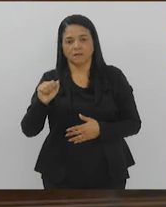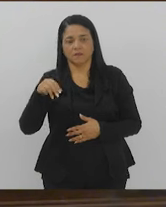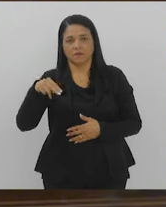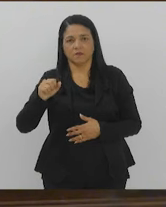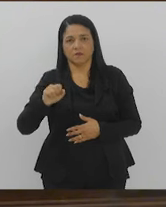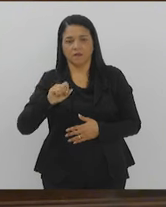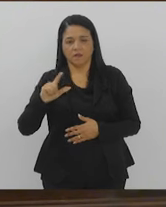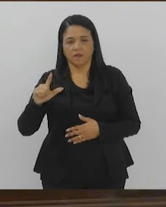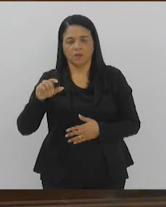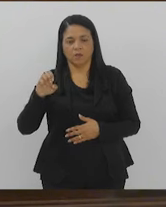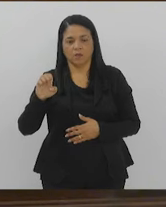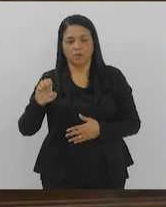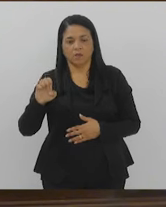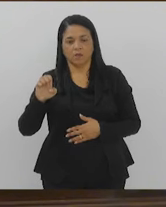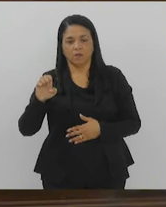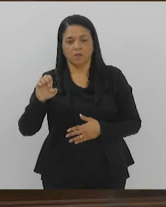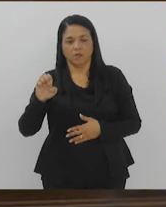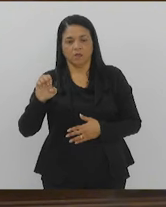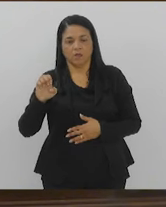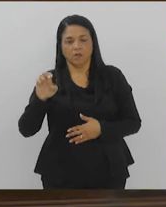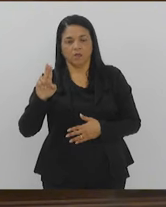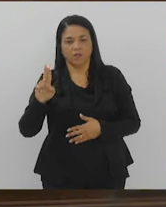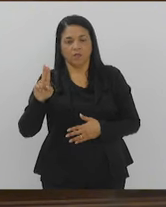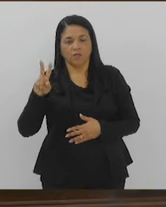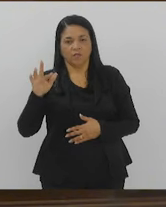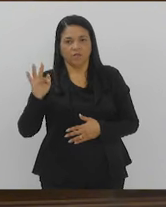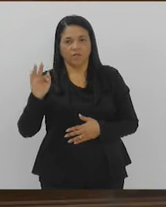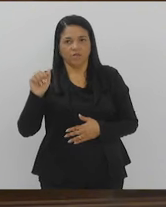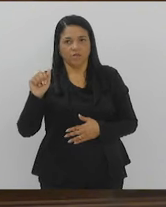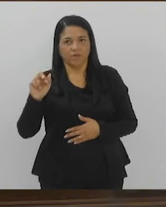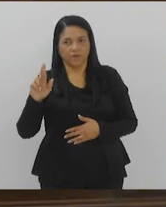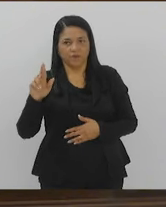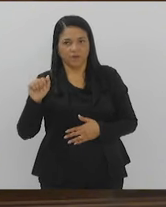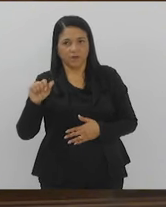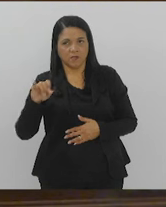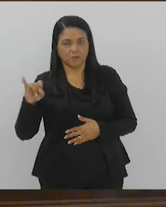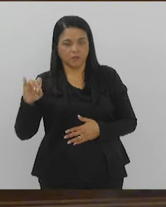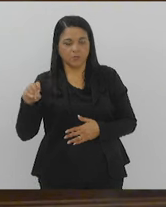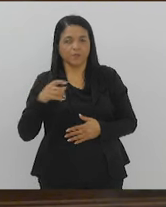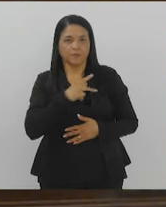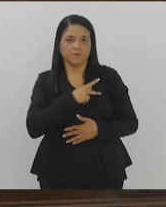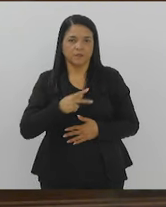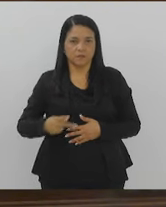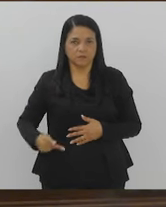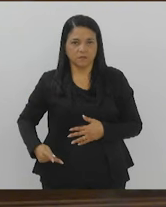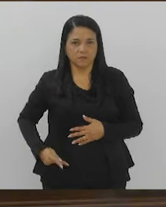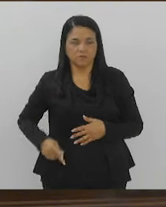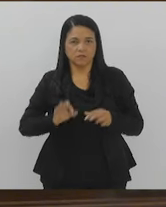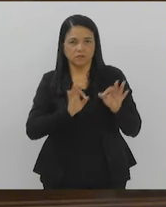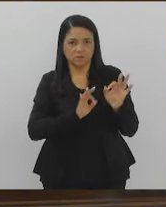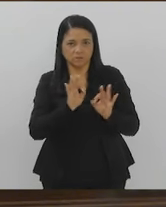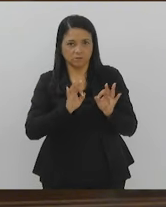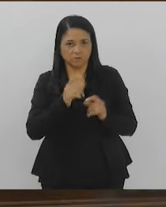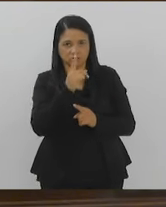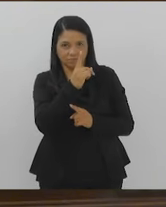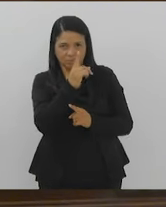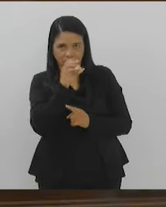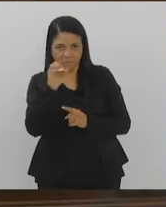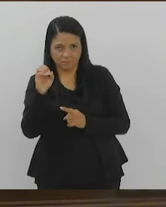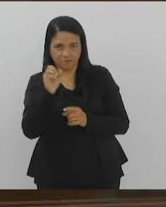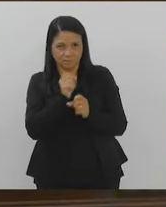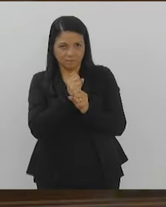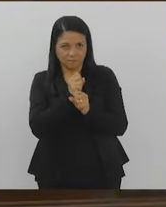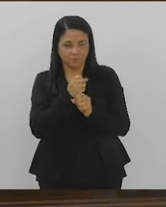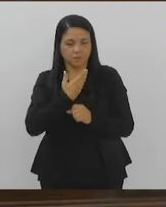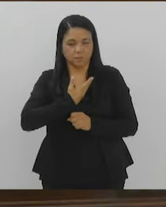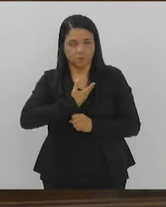o presidente da comissão organizadora do centenário, nosso amigo. Eu quero